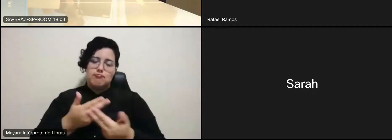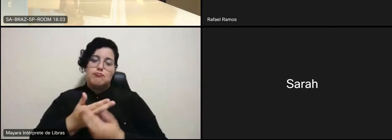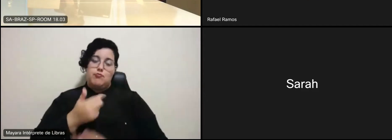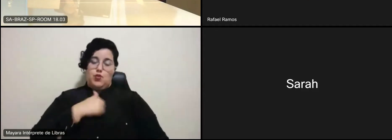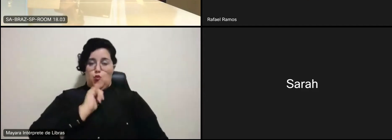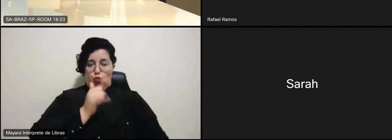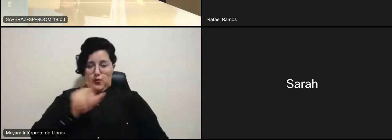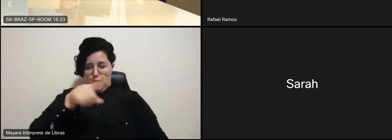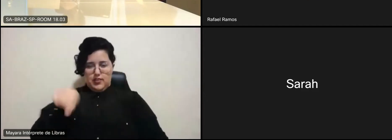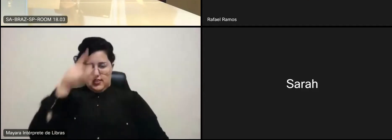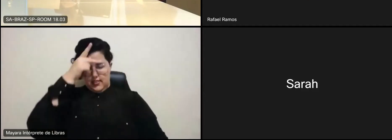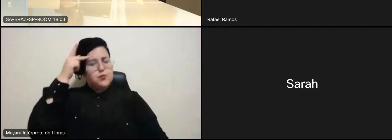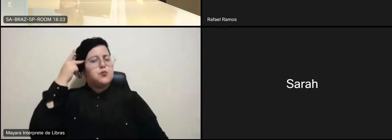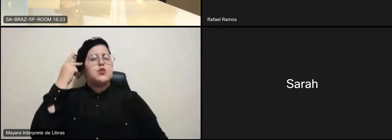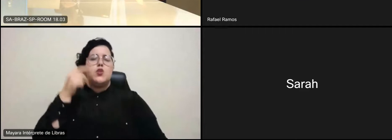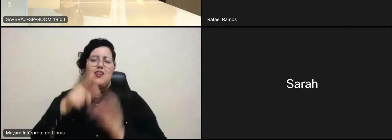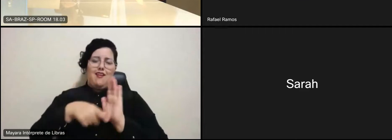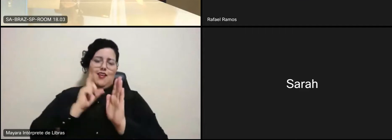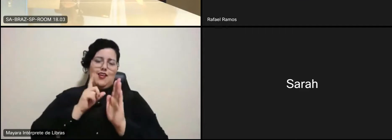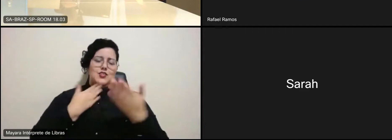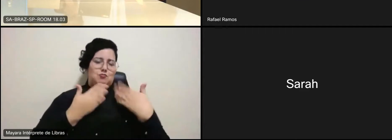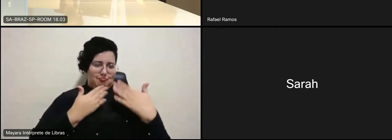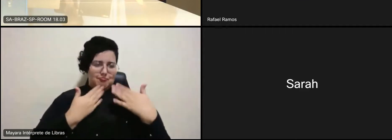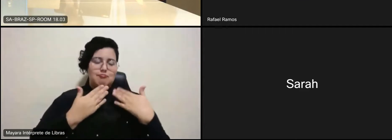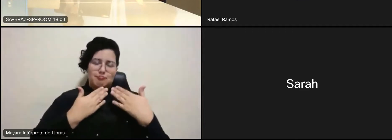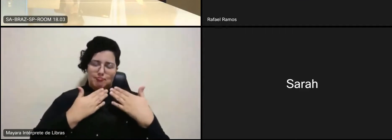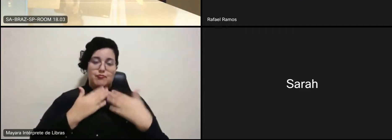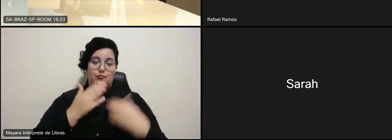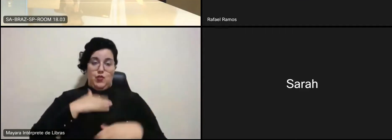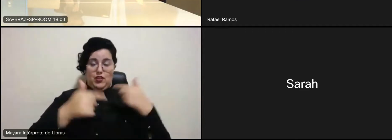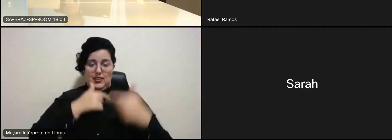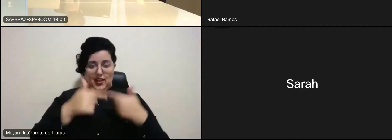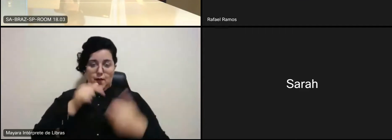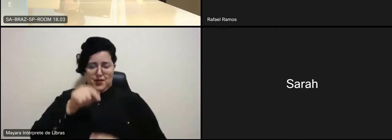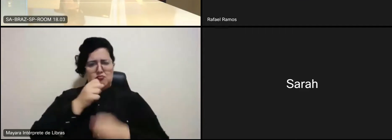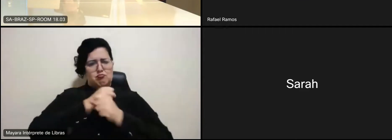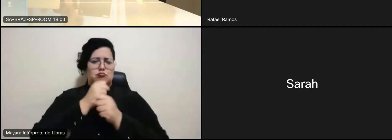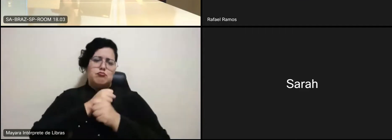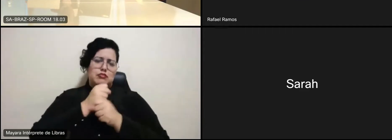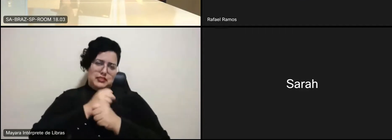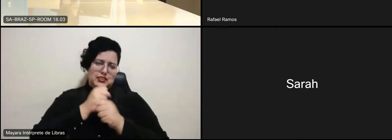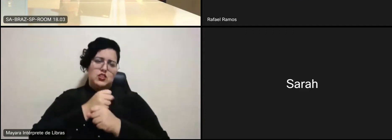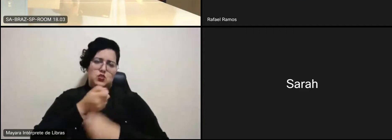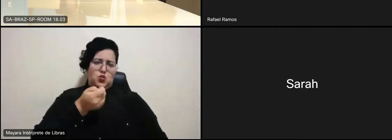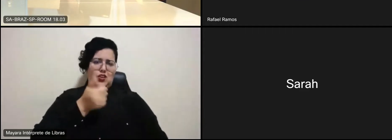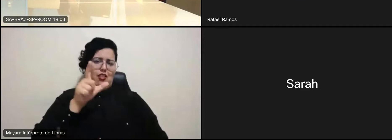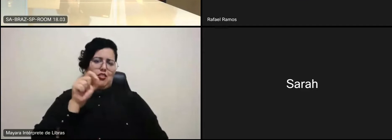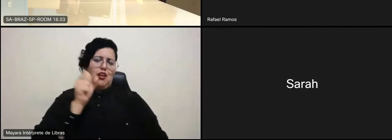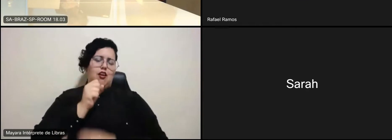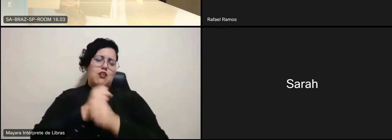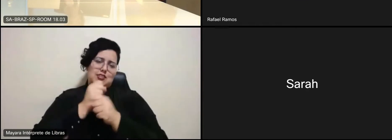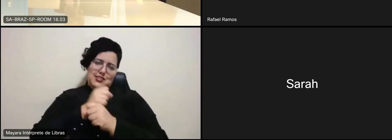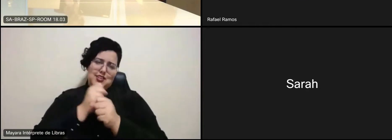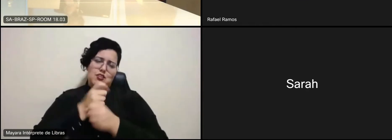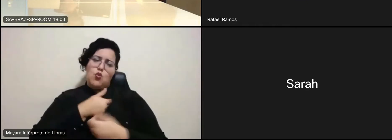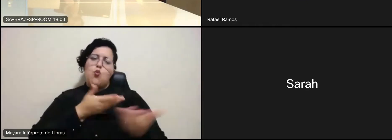né, nos bastidores aqui, eu trabalho no mercado de seguradora há muito tempo, quase 10 anos, apesar de ser novo,